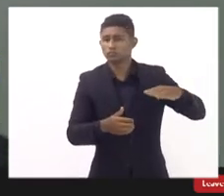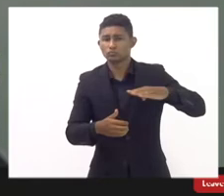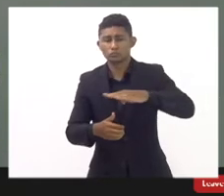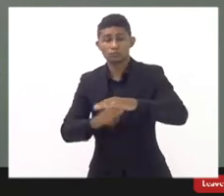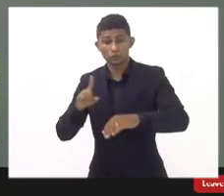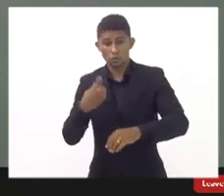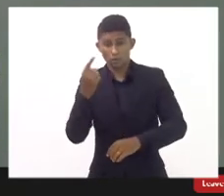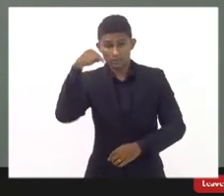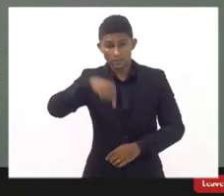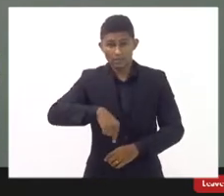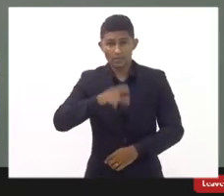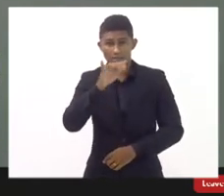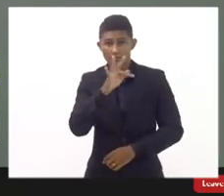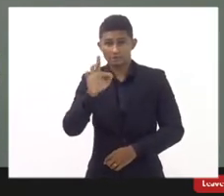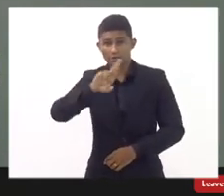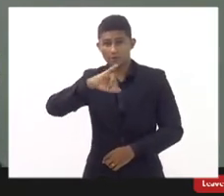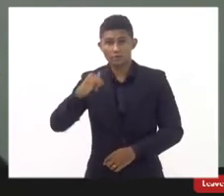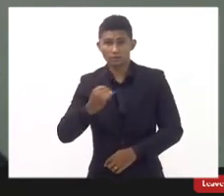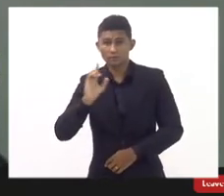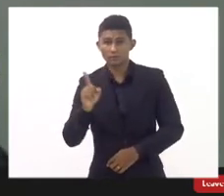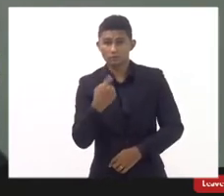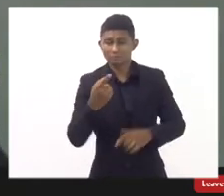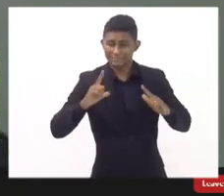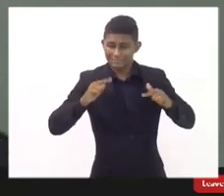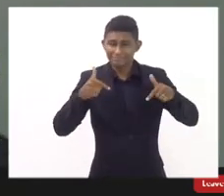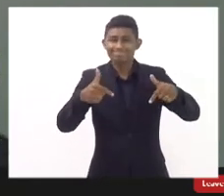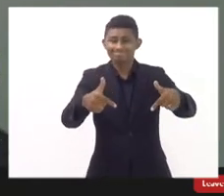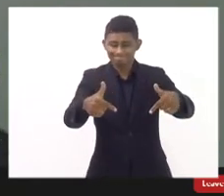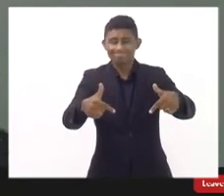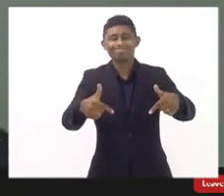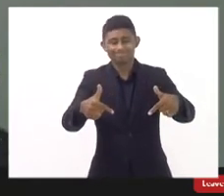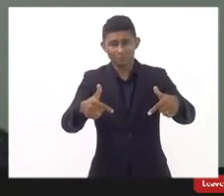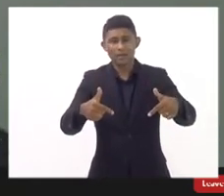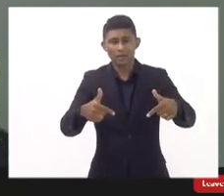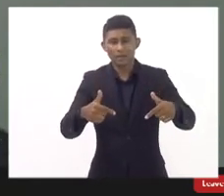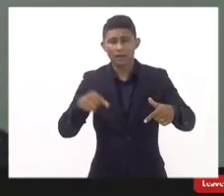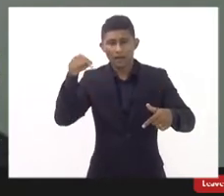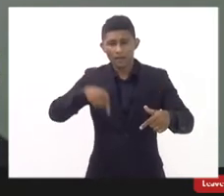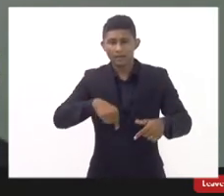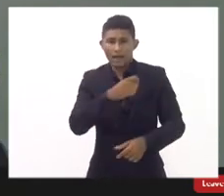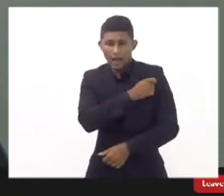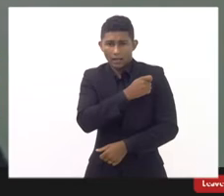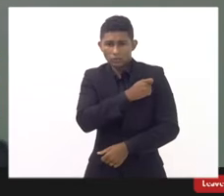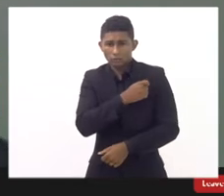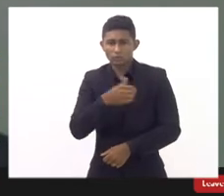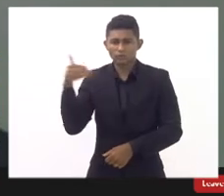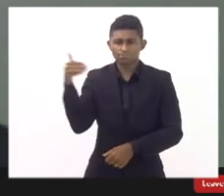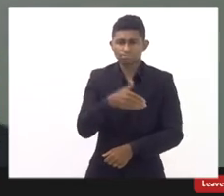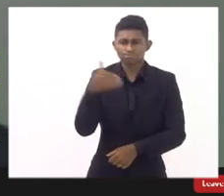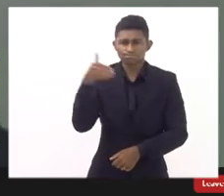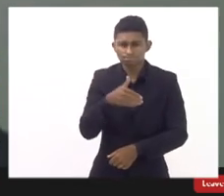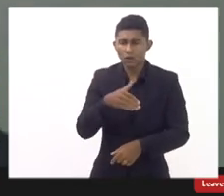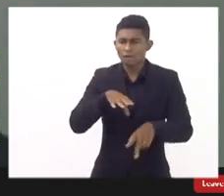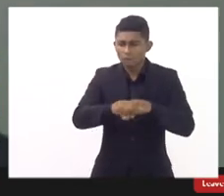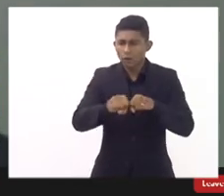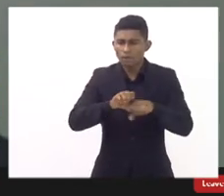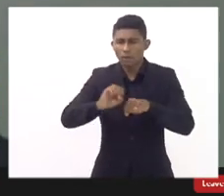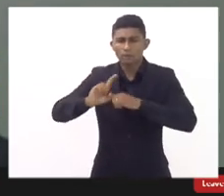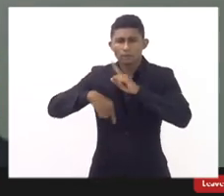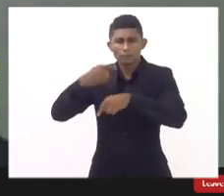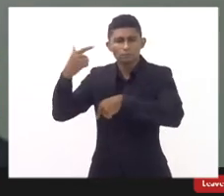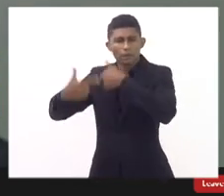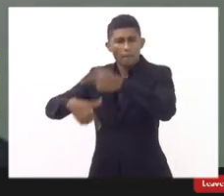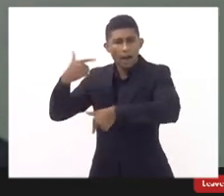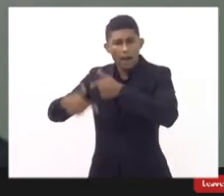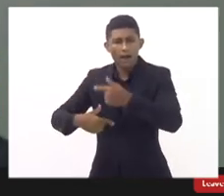demais instituições, atuamos na cadeia produtiva local, né? Isso aqui também já foi bem evidenciado, então a gente